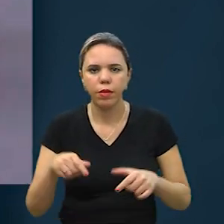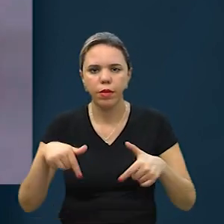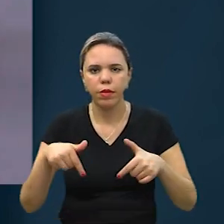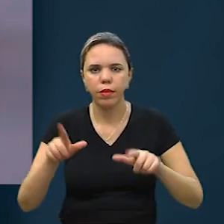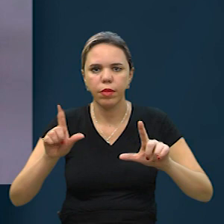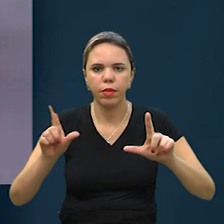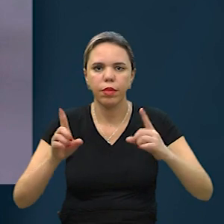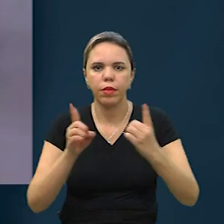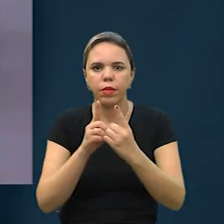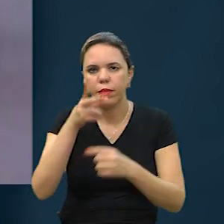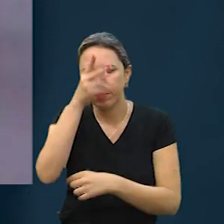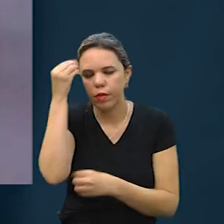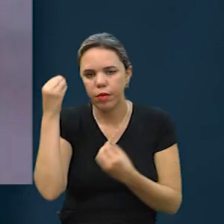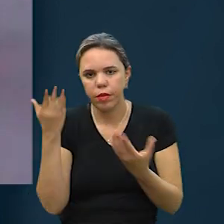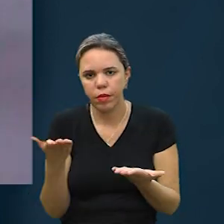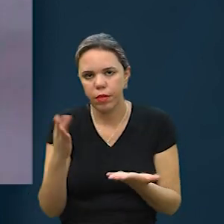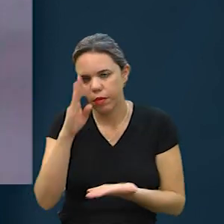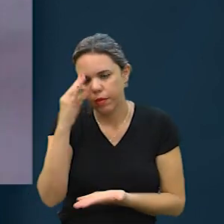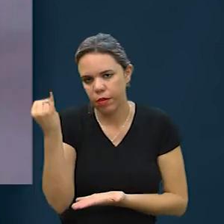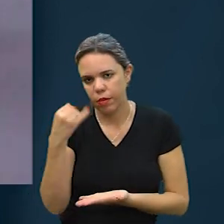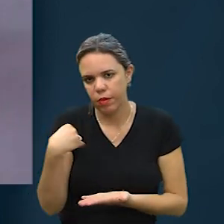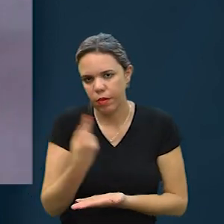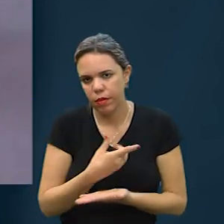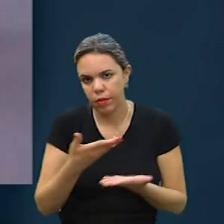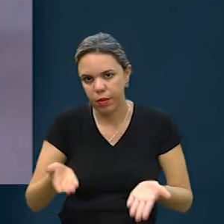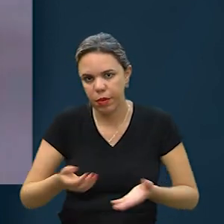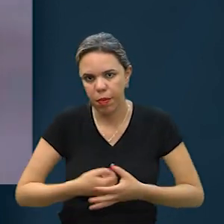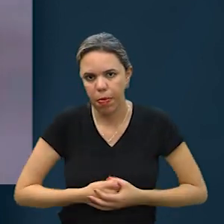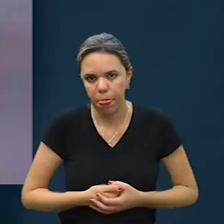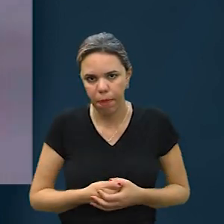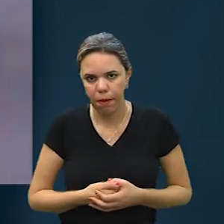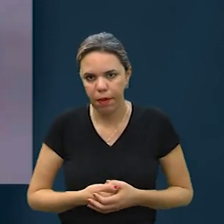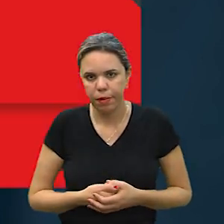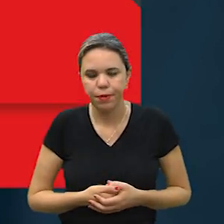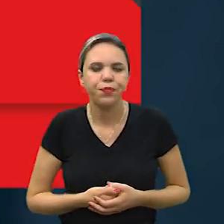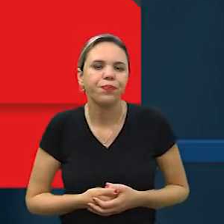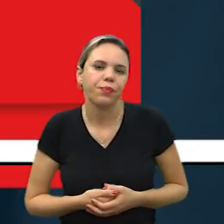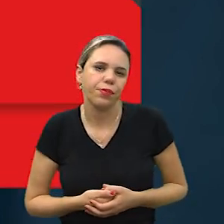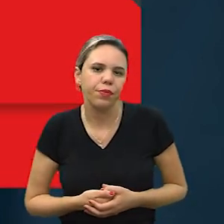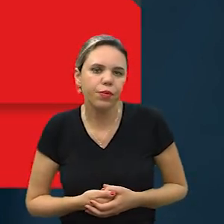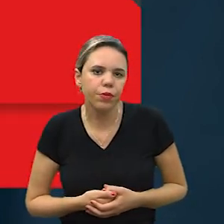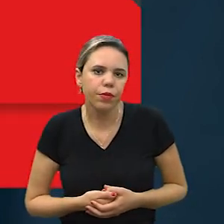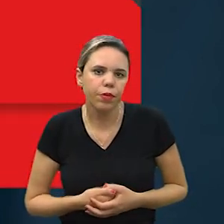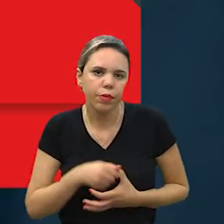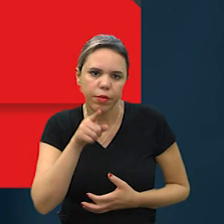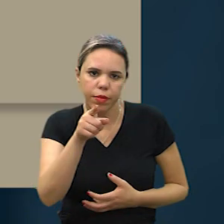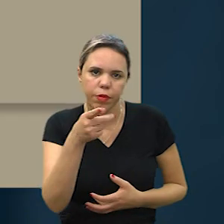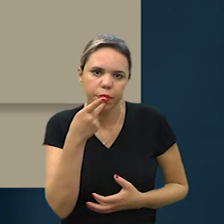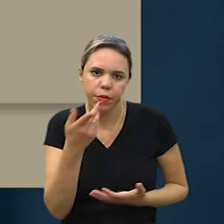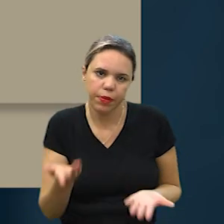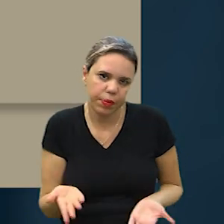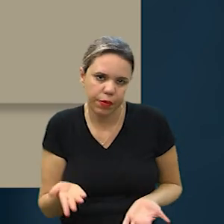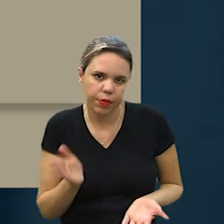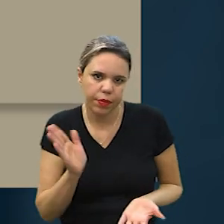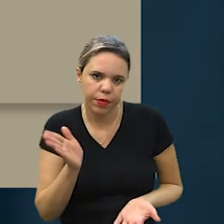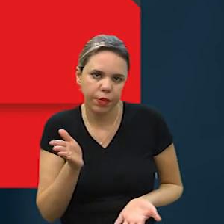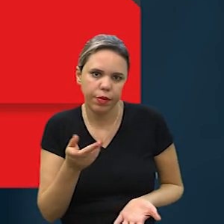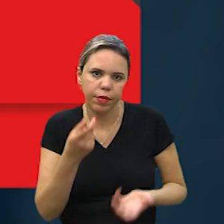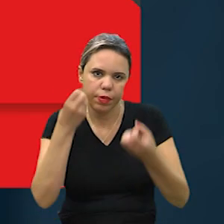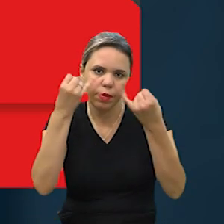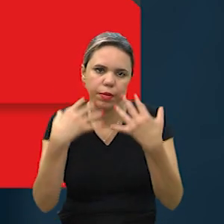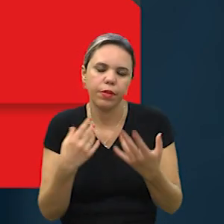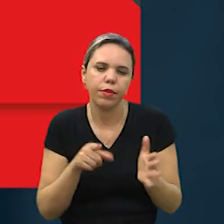esta atividade de serviço público fundamental para a gente. Bem, você mesmo